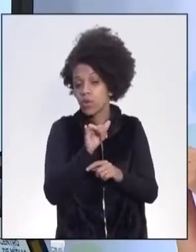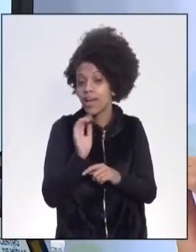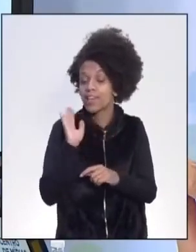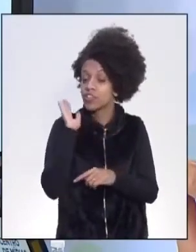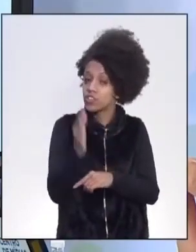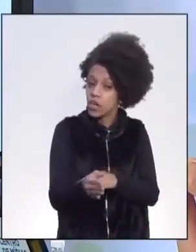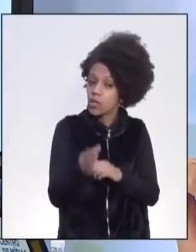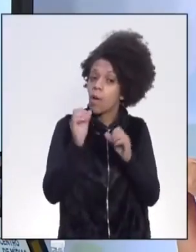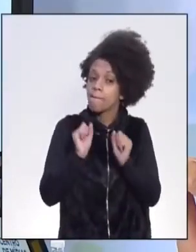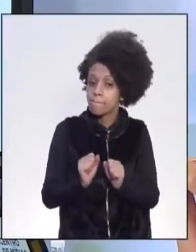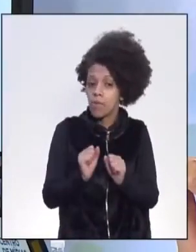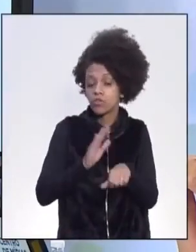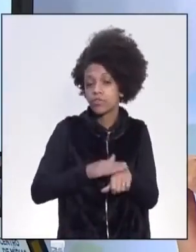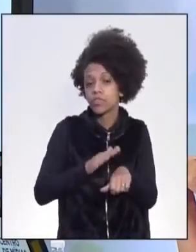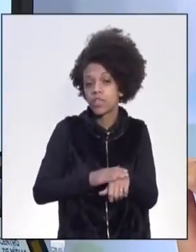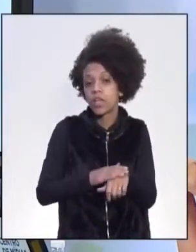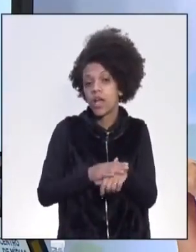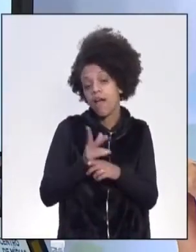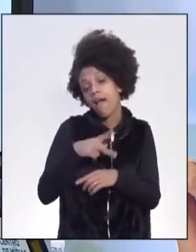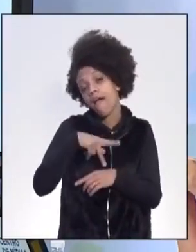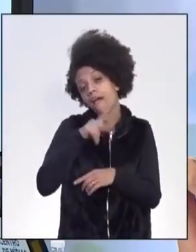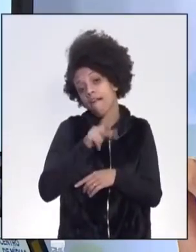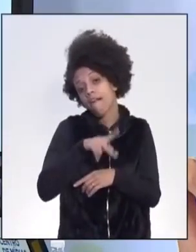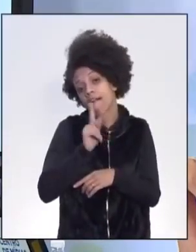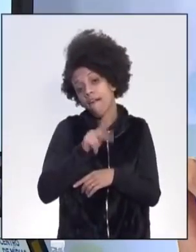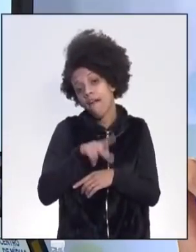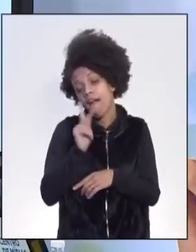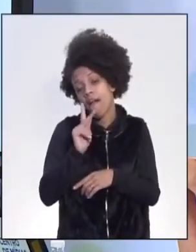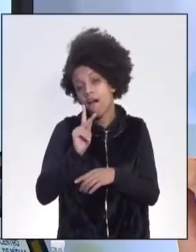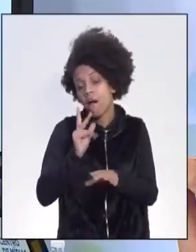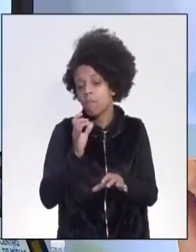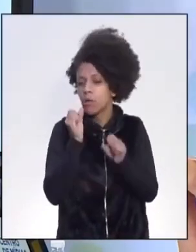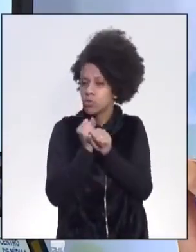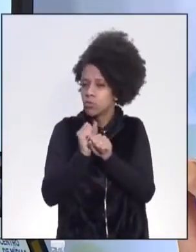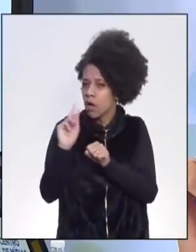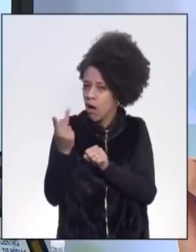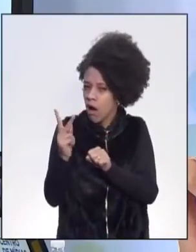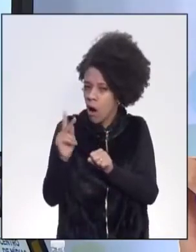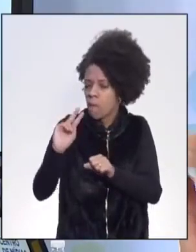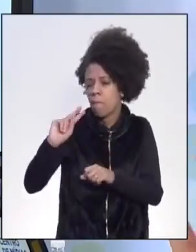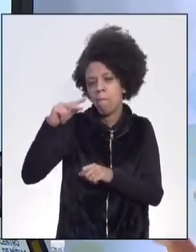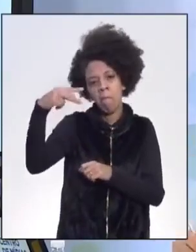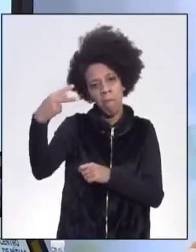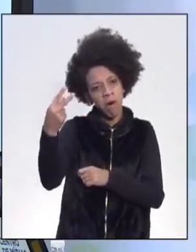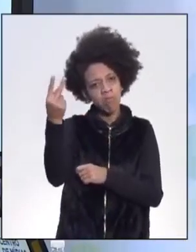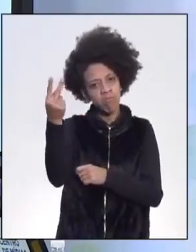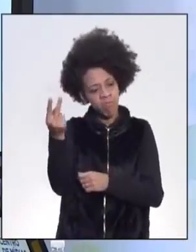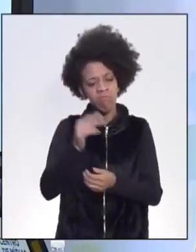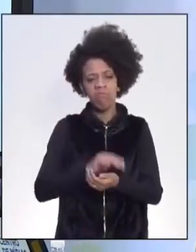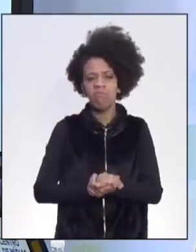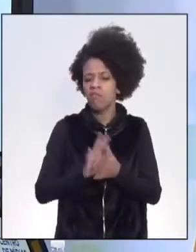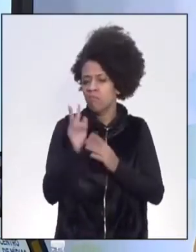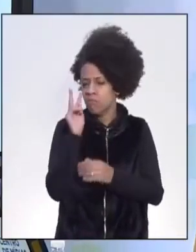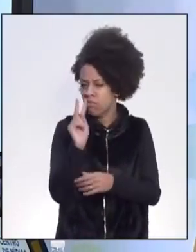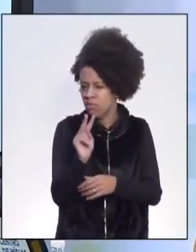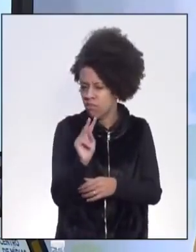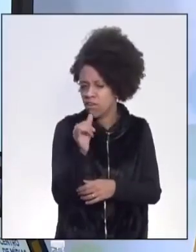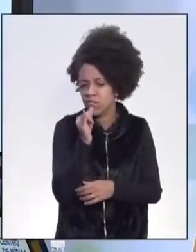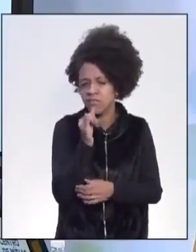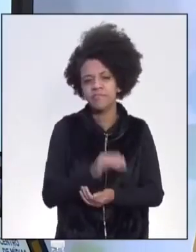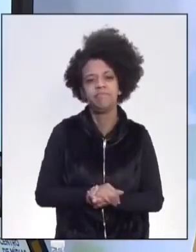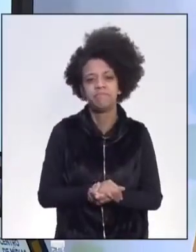direto, a gente vai fazer o quê? Pegar este número e multiplicar pelo H elevado ao quadrado. Vamos ver no nosso exemplo?